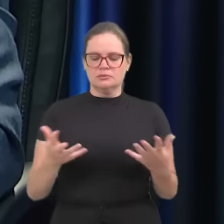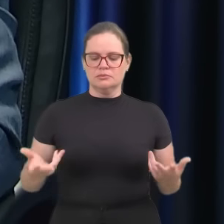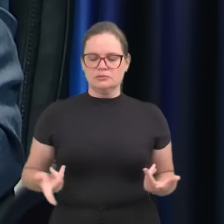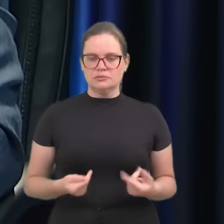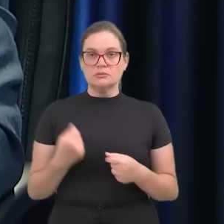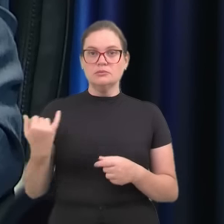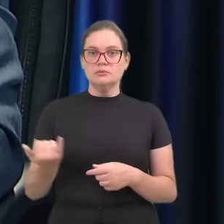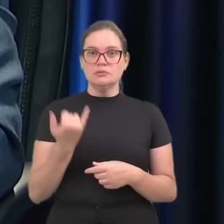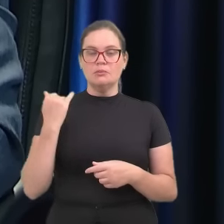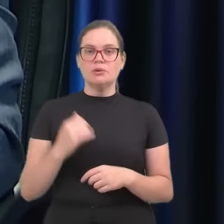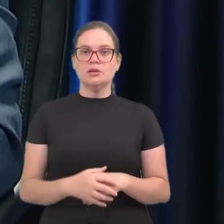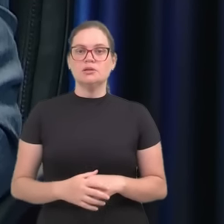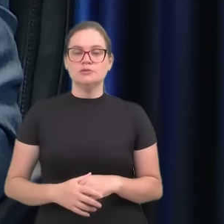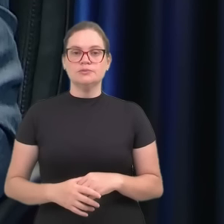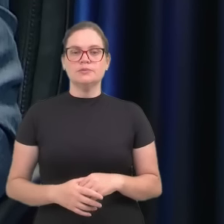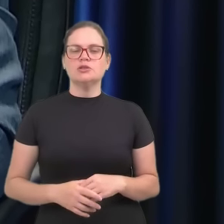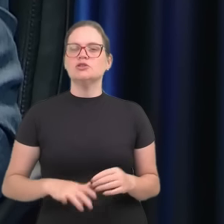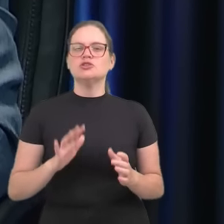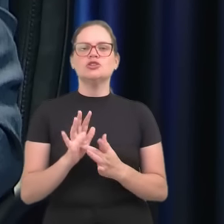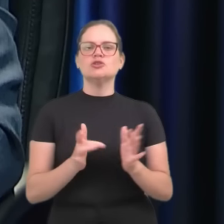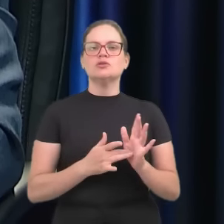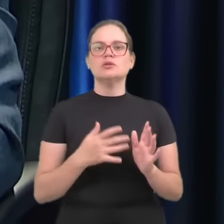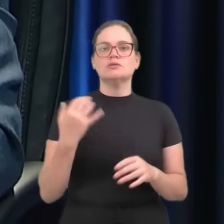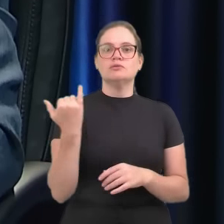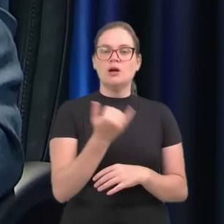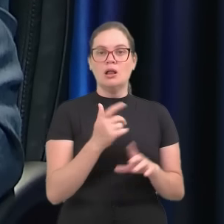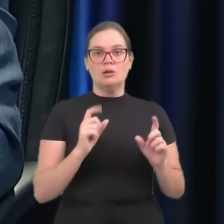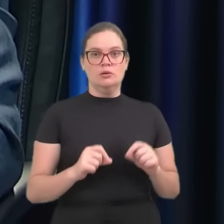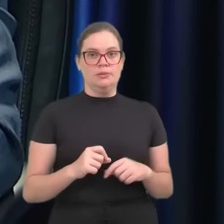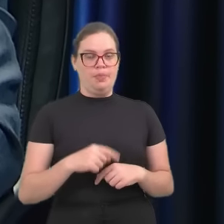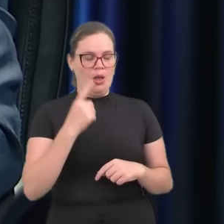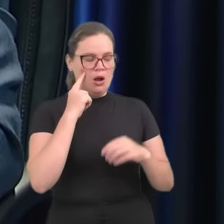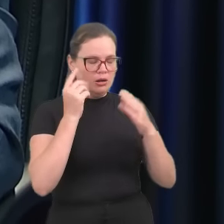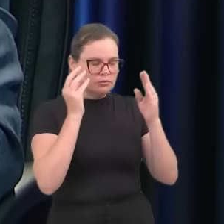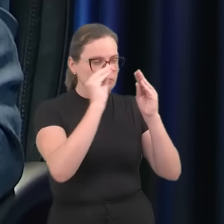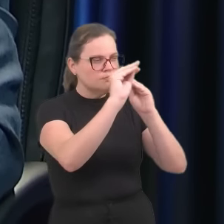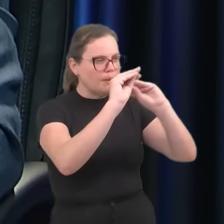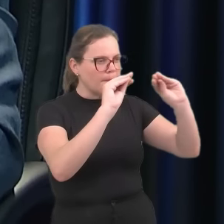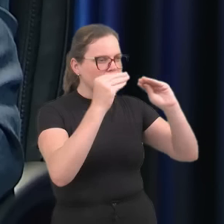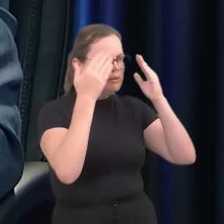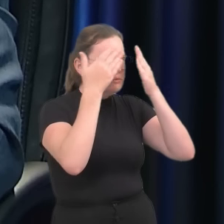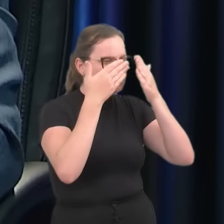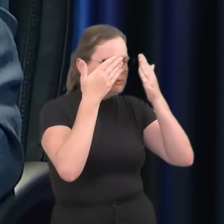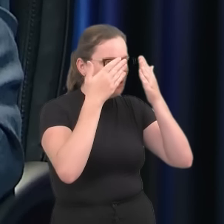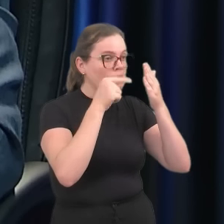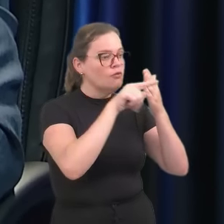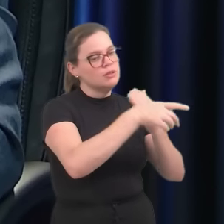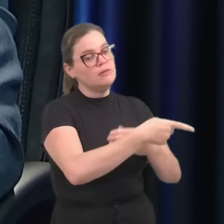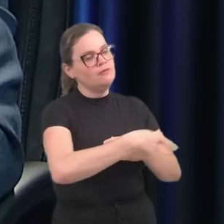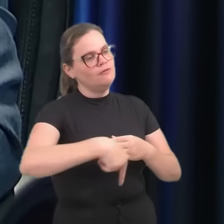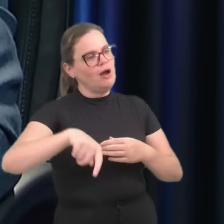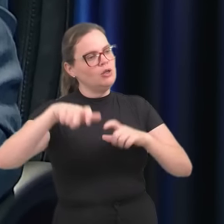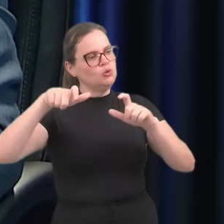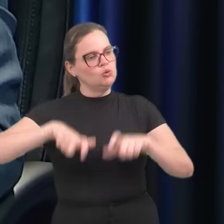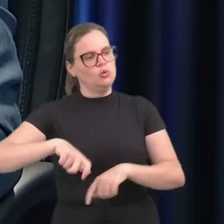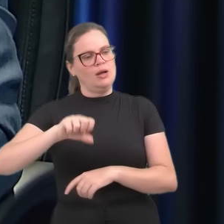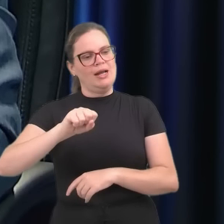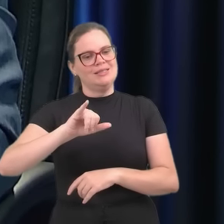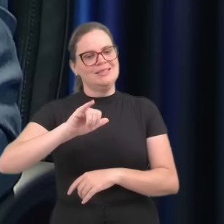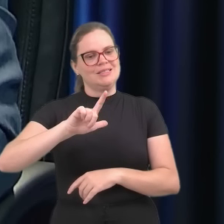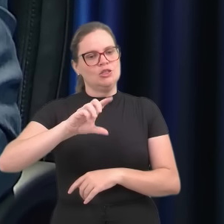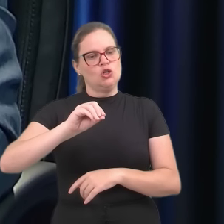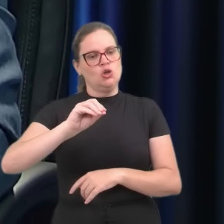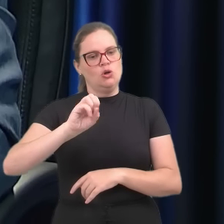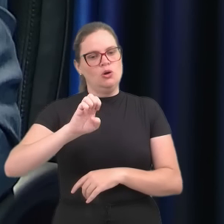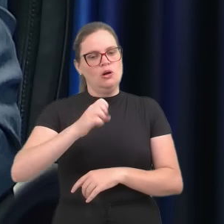extraordinária, que tem um sentido profético muito importante. Jesus diz para ele assim, ó, agora você vai ao tanque